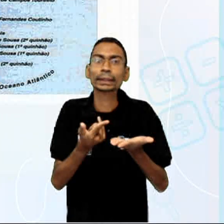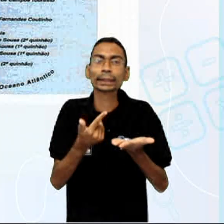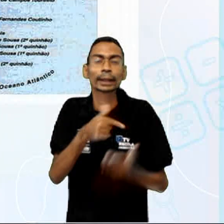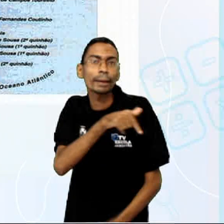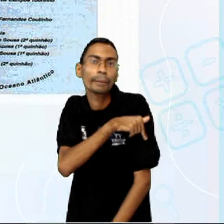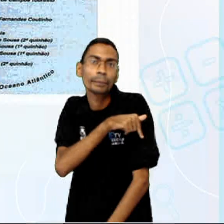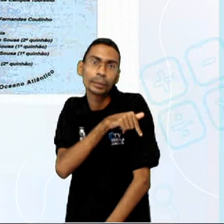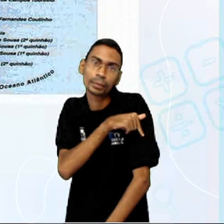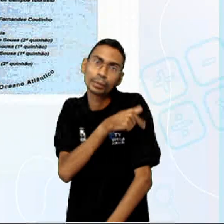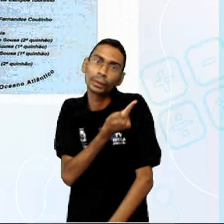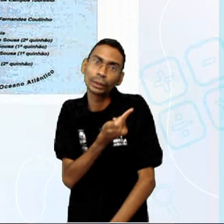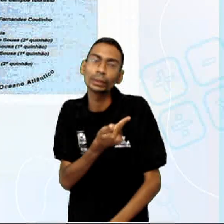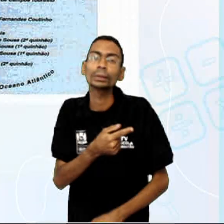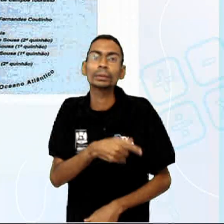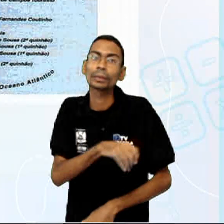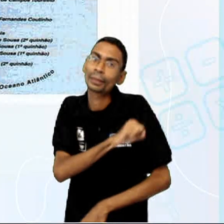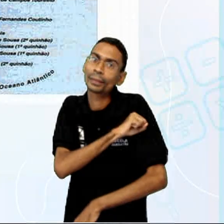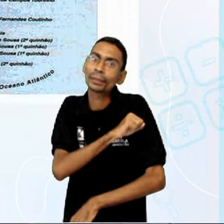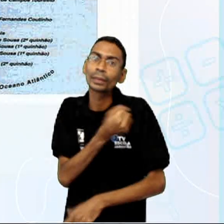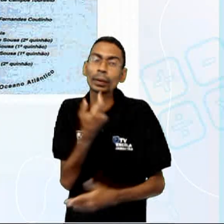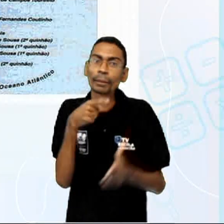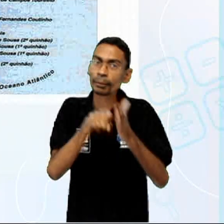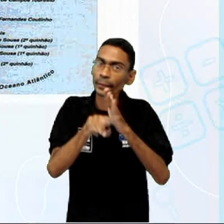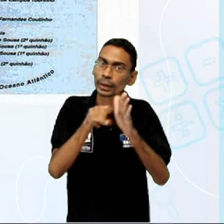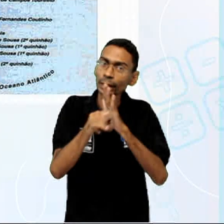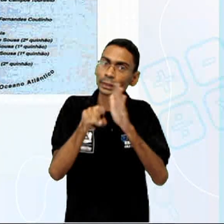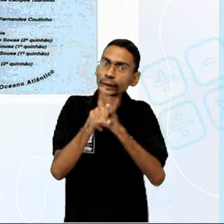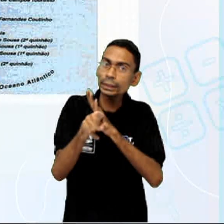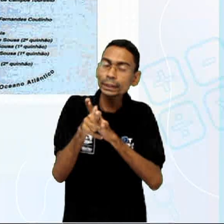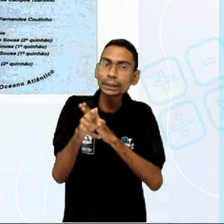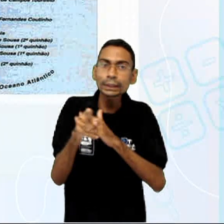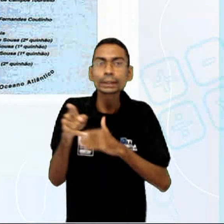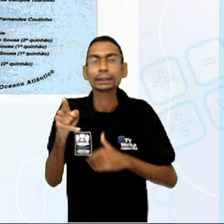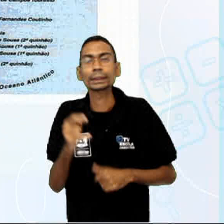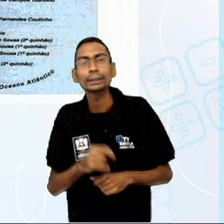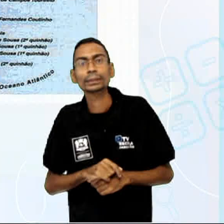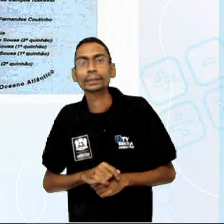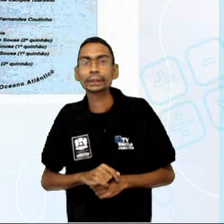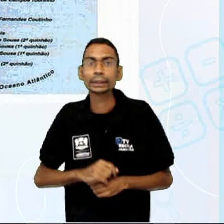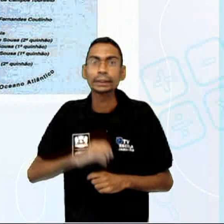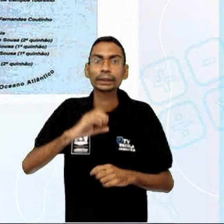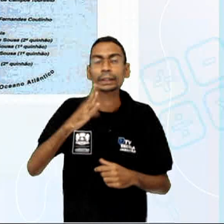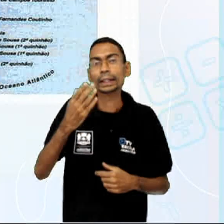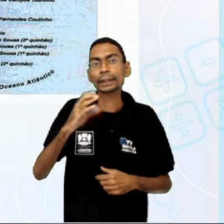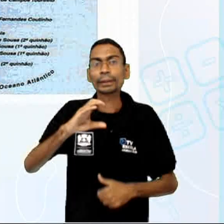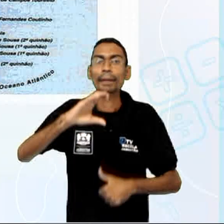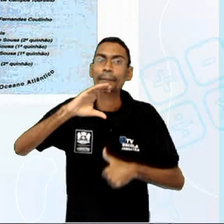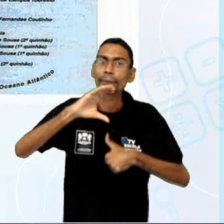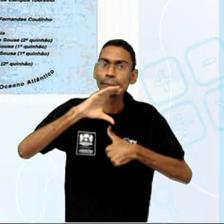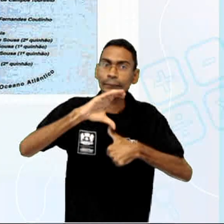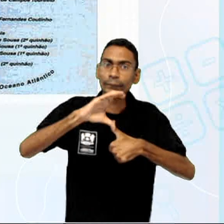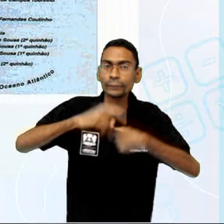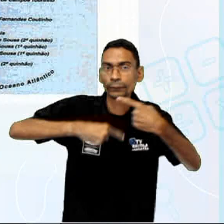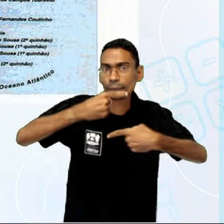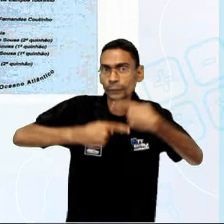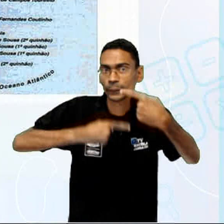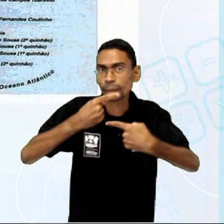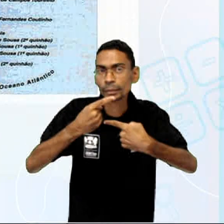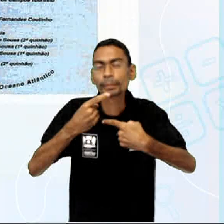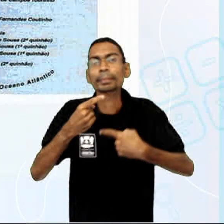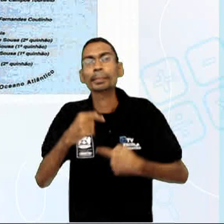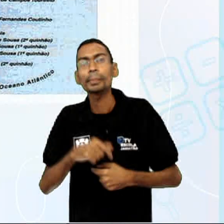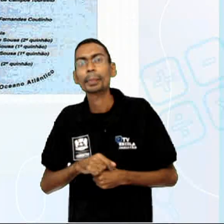você pesquisa, tá certo? Não tem problema nenhum, as capitanias hereditárias, tá? Foram linhas paralelas aí, ó,